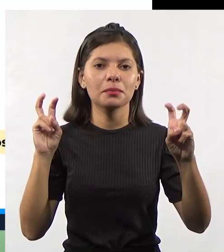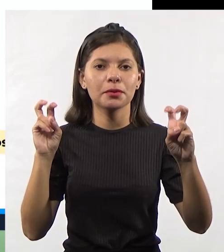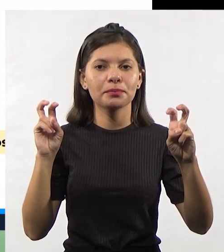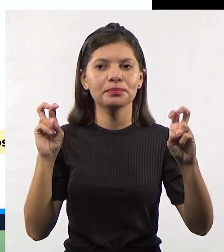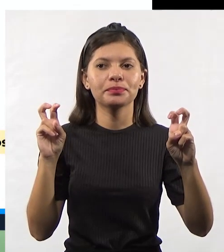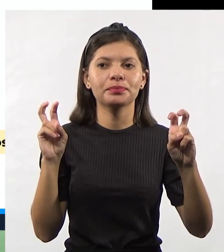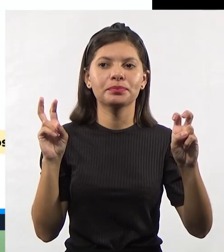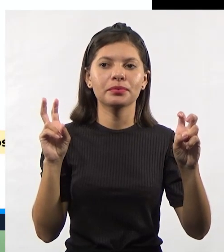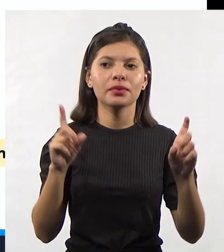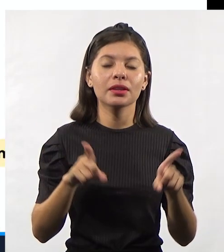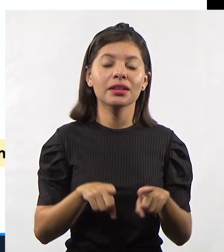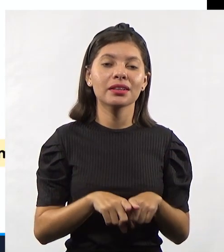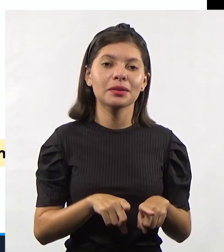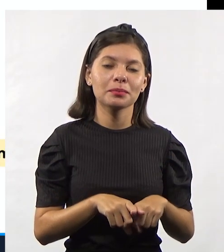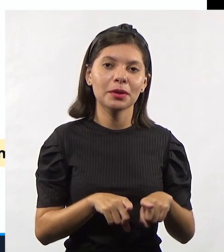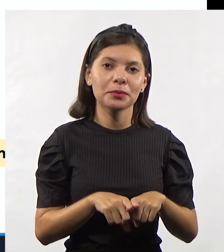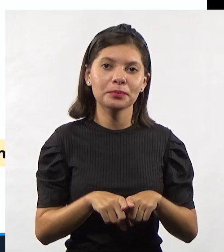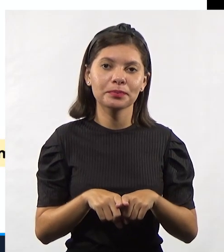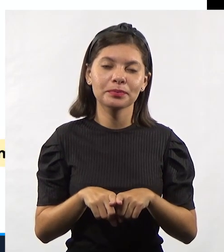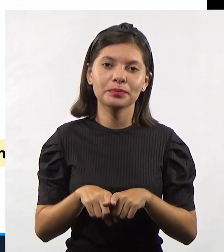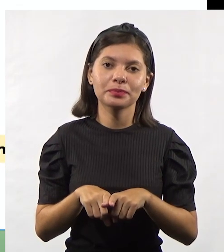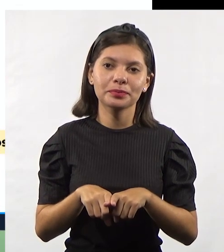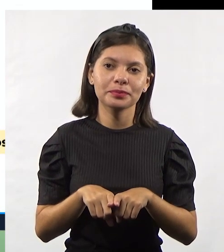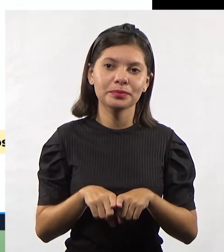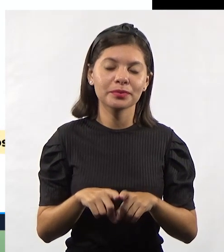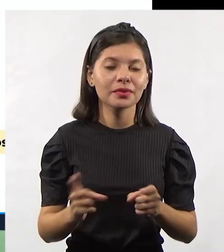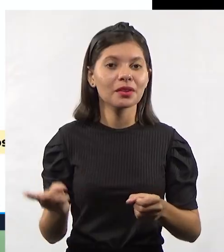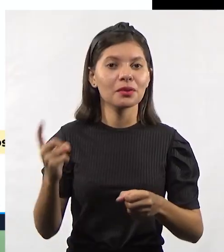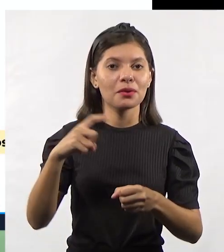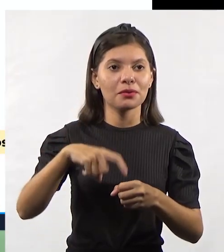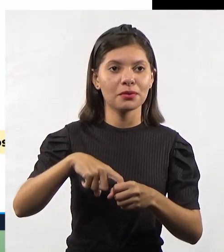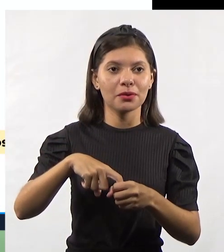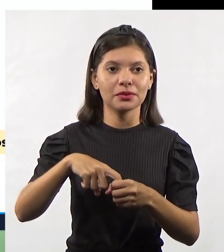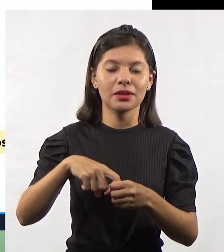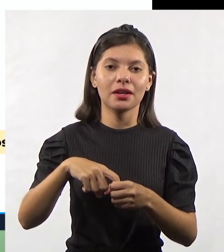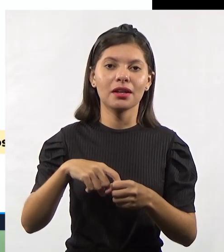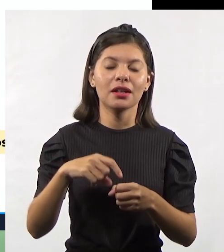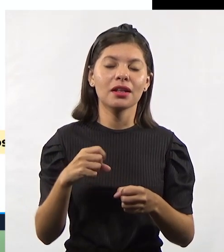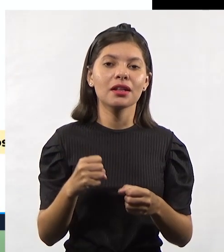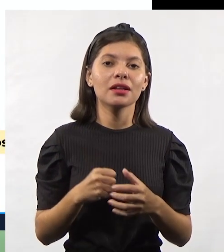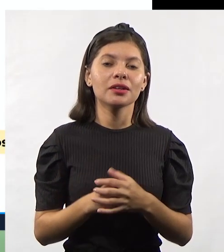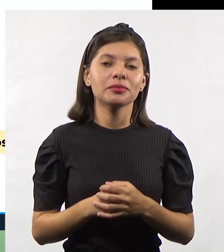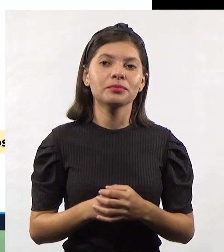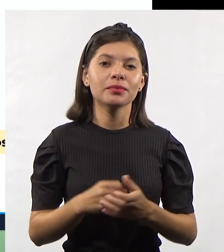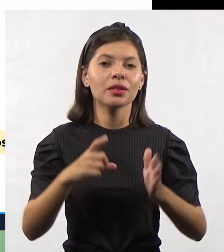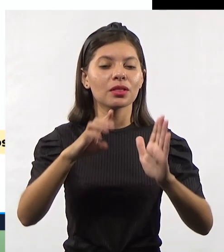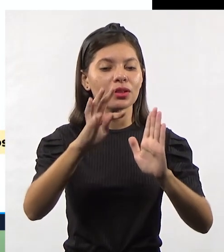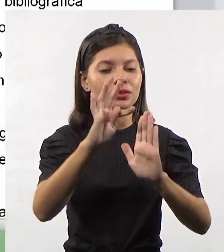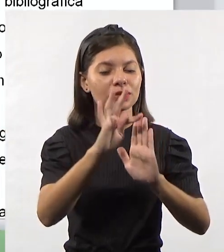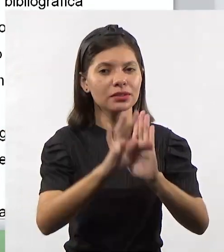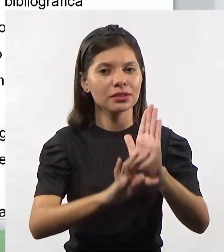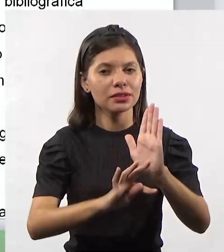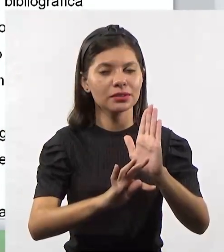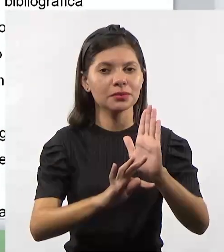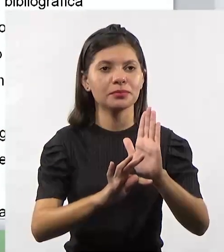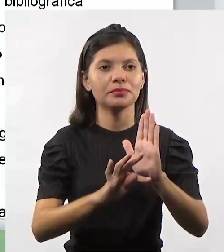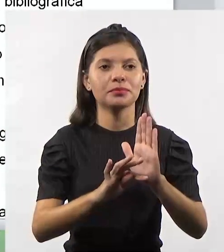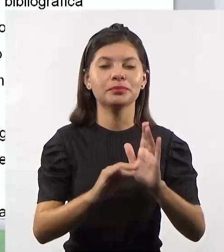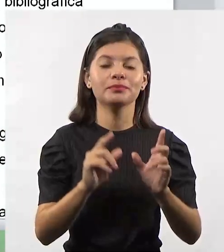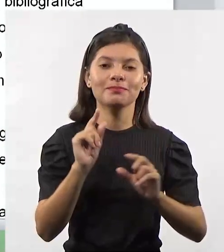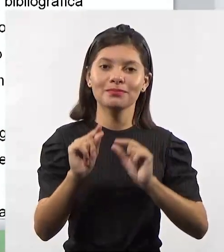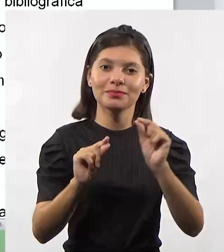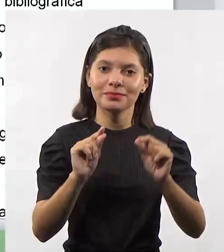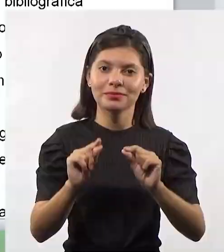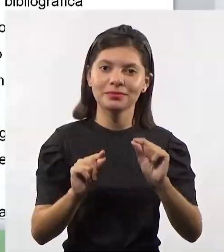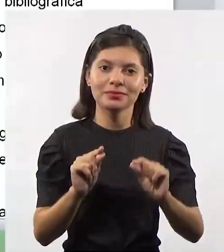evidentemente que a gente Opa a gente volta aí e vai lá no nosso texto Sim lá no nosso